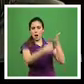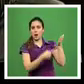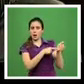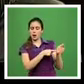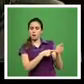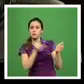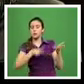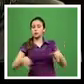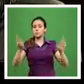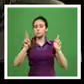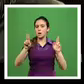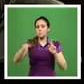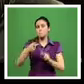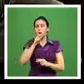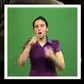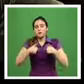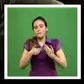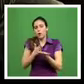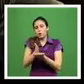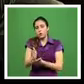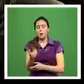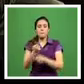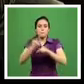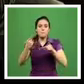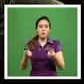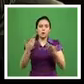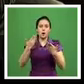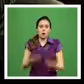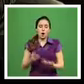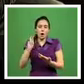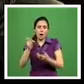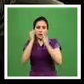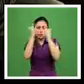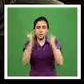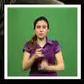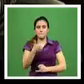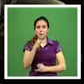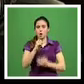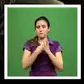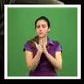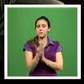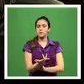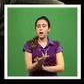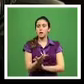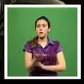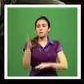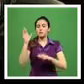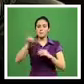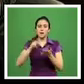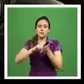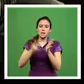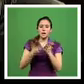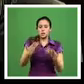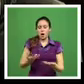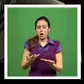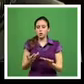E esperamos também que depois haja continuidade desta iniciativa, já que estamos a comemorar o Ano Internacional da Biodiversidade, para além das décadas que estão em curso, que não se esgotam nunca